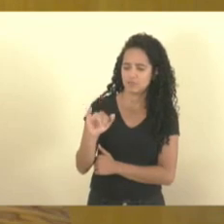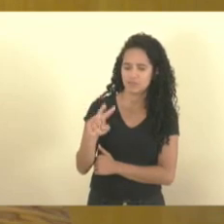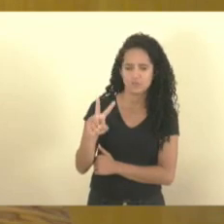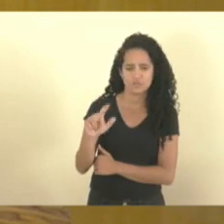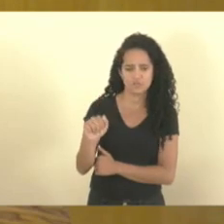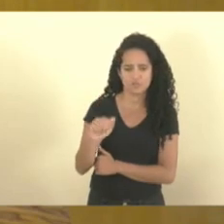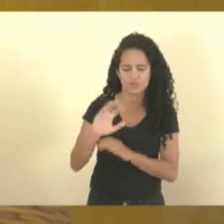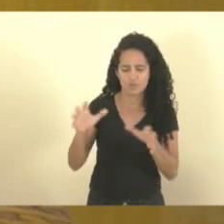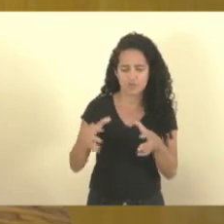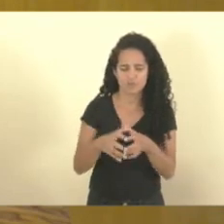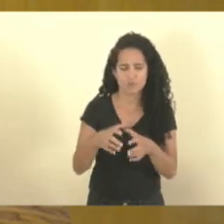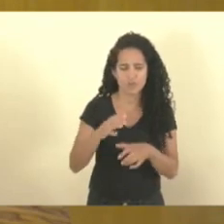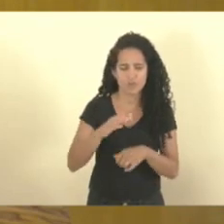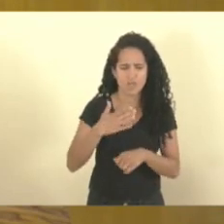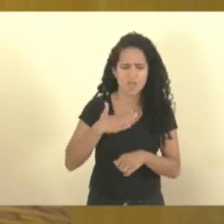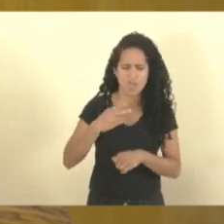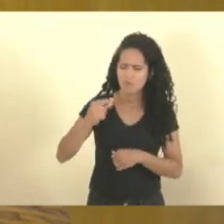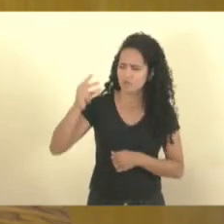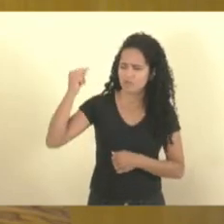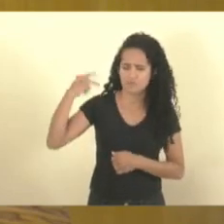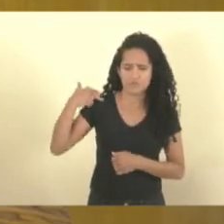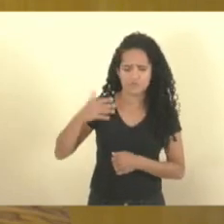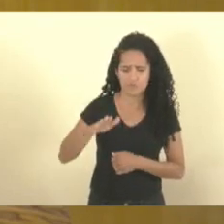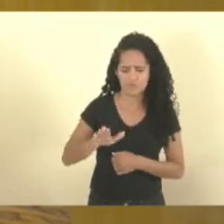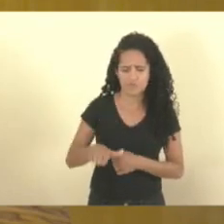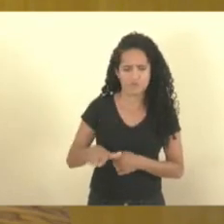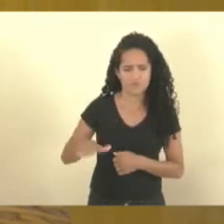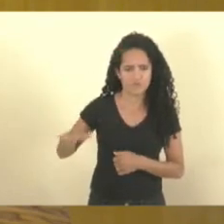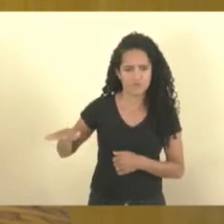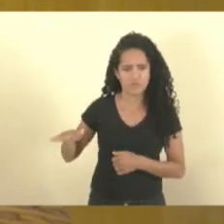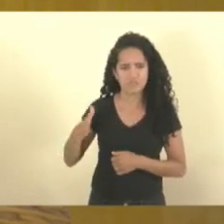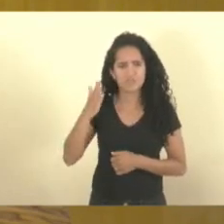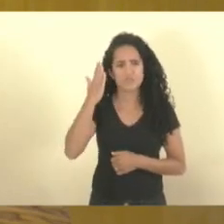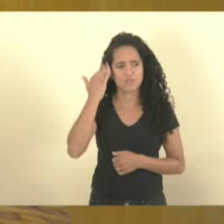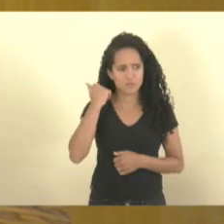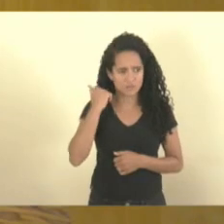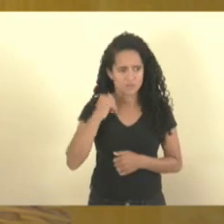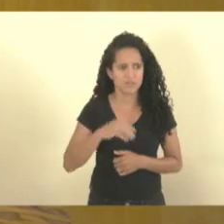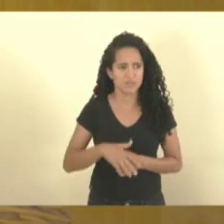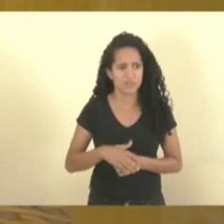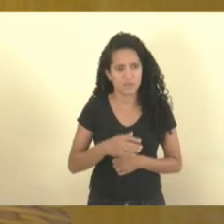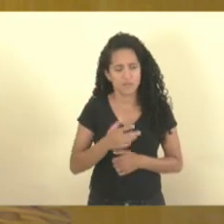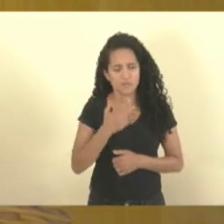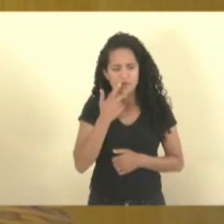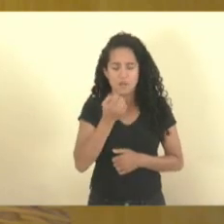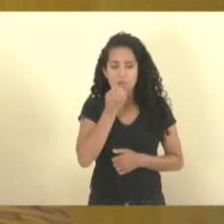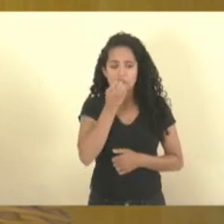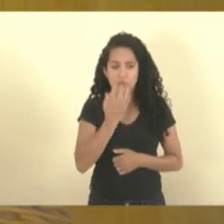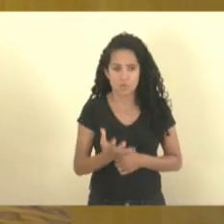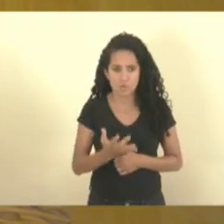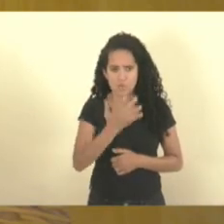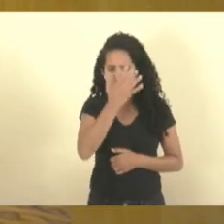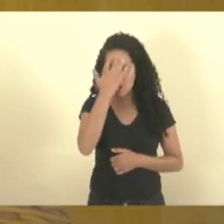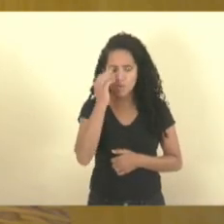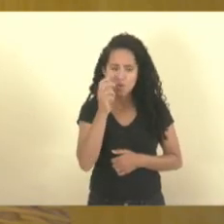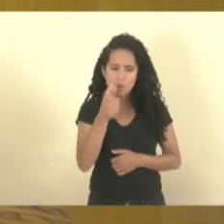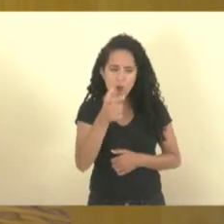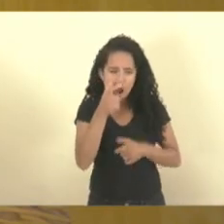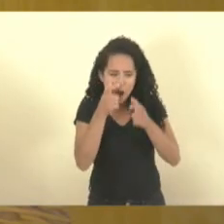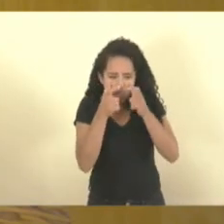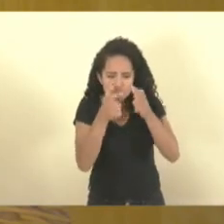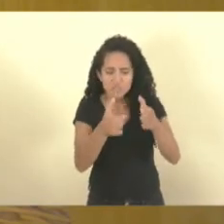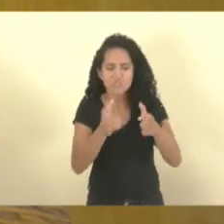que desde a minha infância, que eu vejo falar e tão bem, quantos jogos que eu vi lá